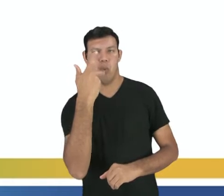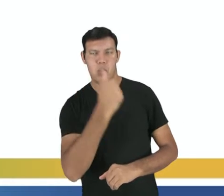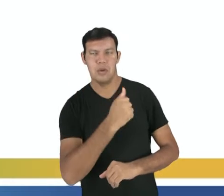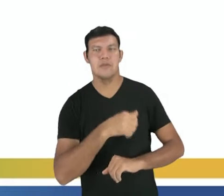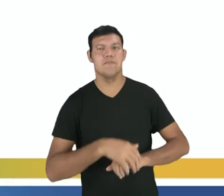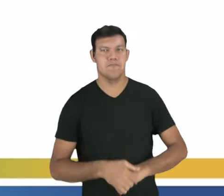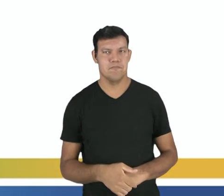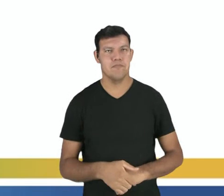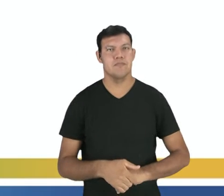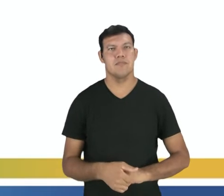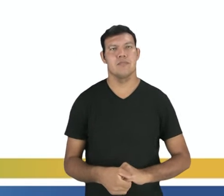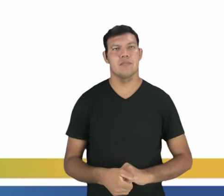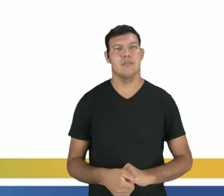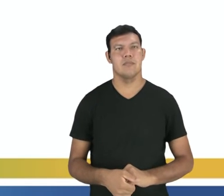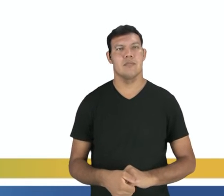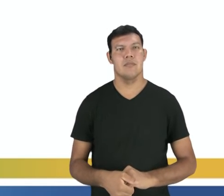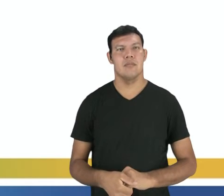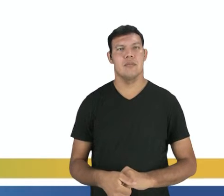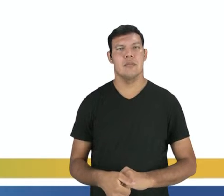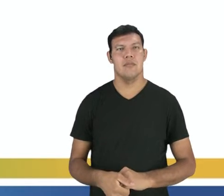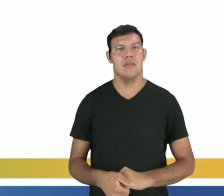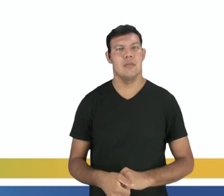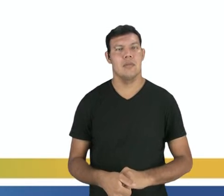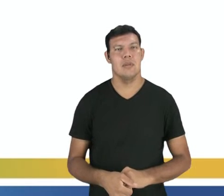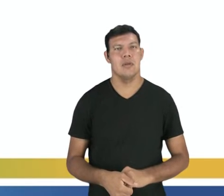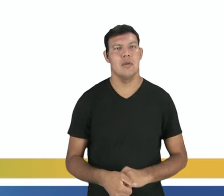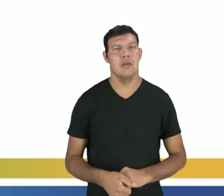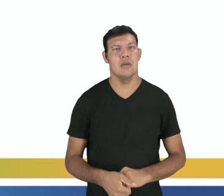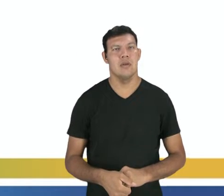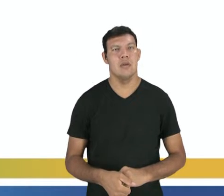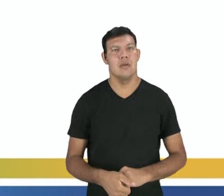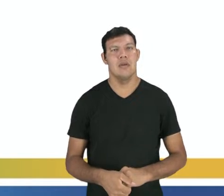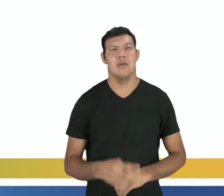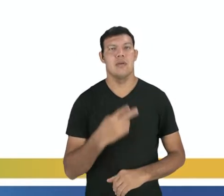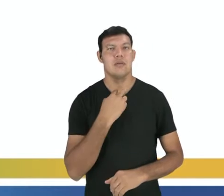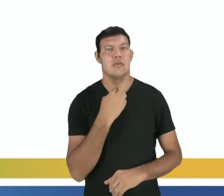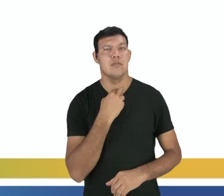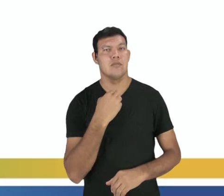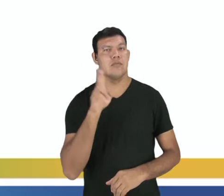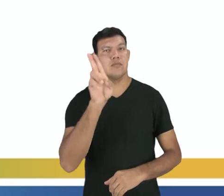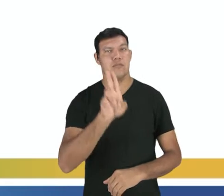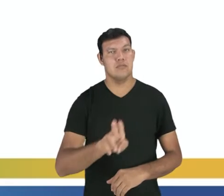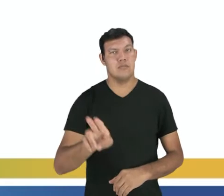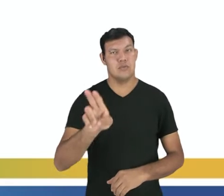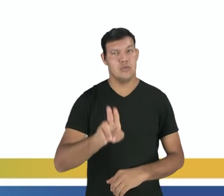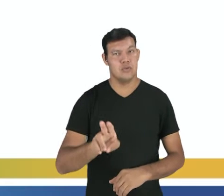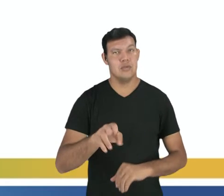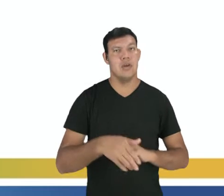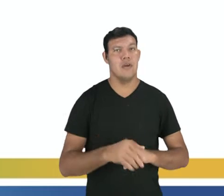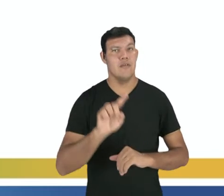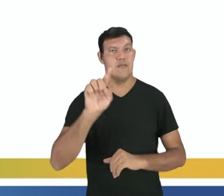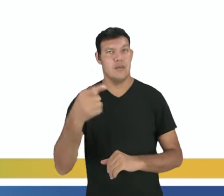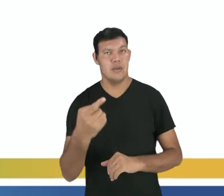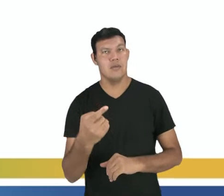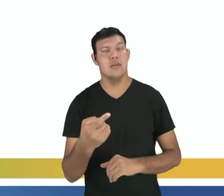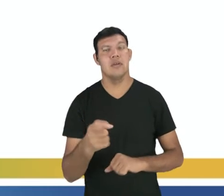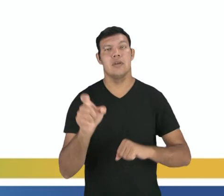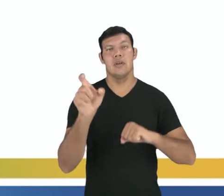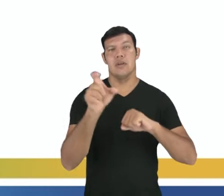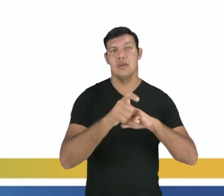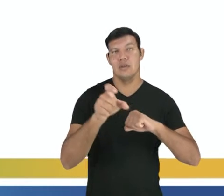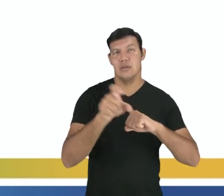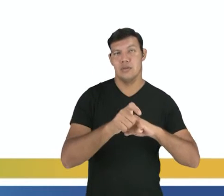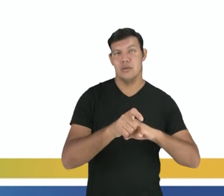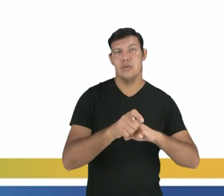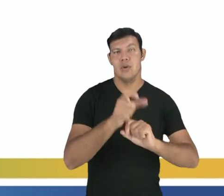termo por meio de vírgulas. Não se deve, por exemplo, colocar vírgula entre sujeito e verbo, né? O sujeito e o